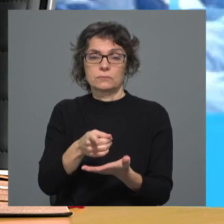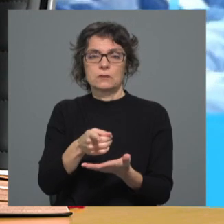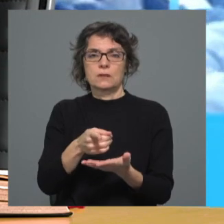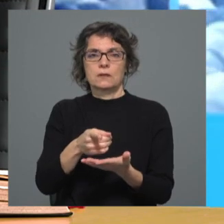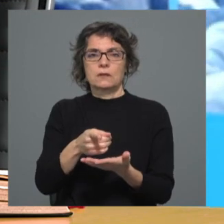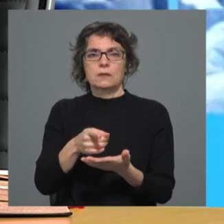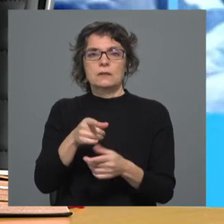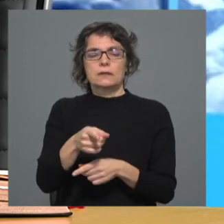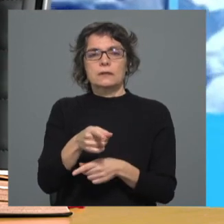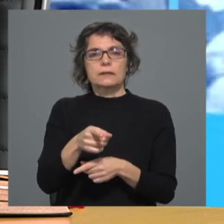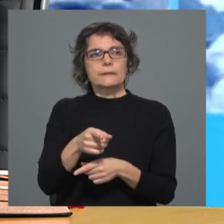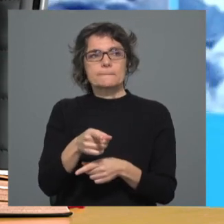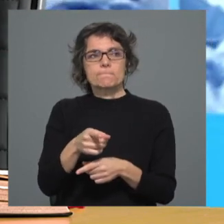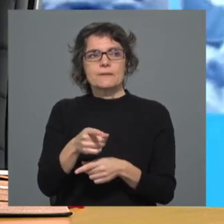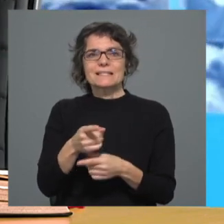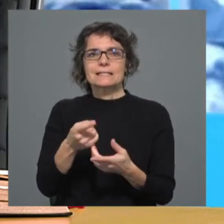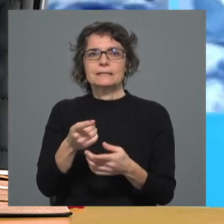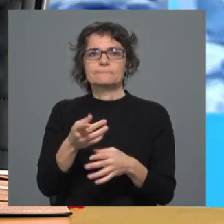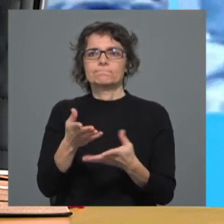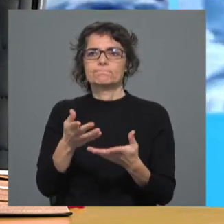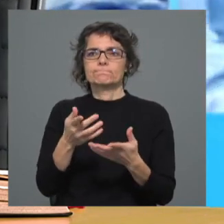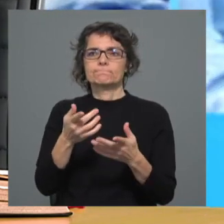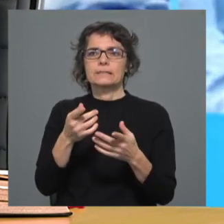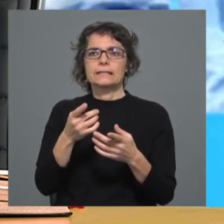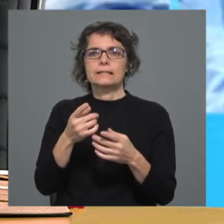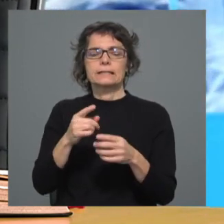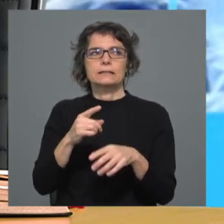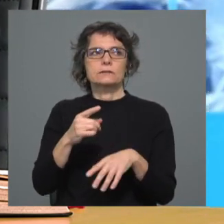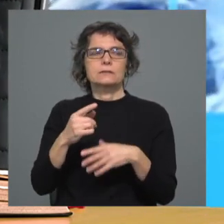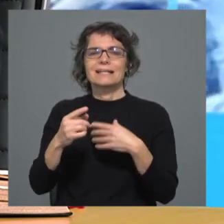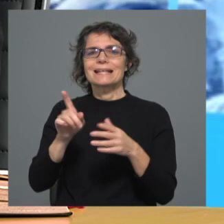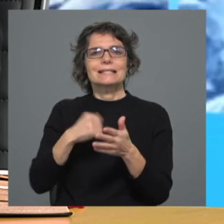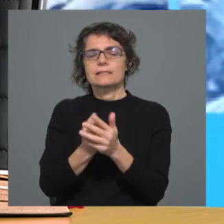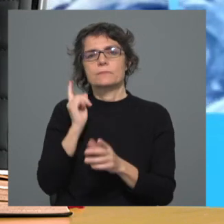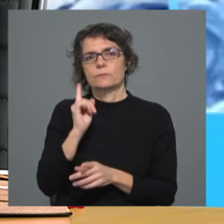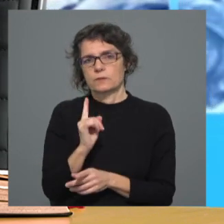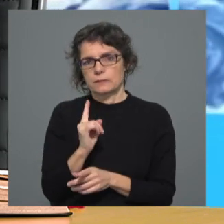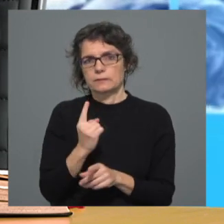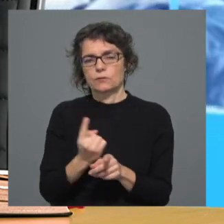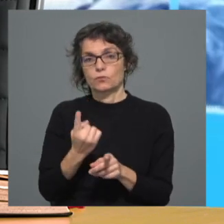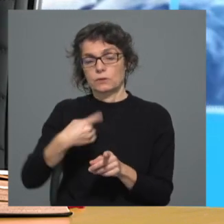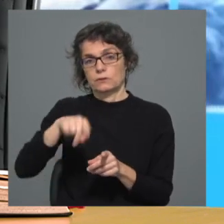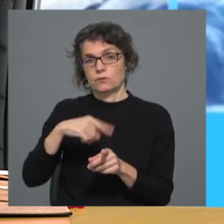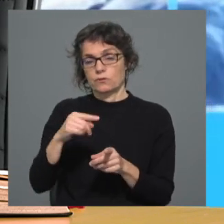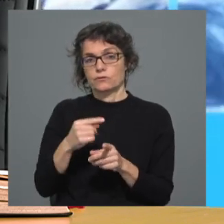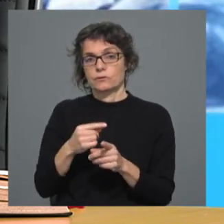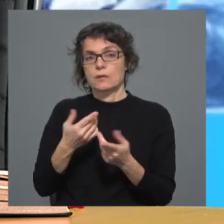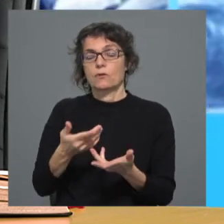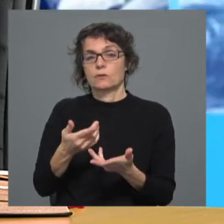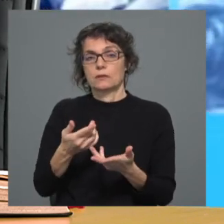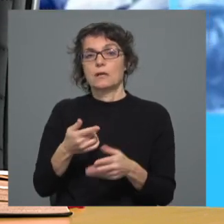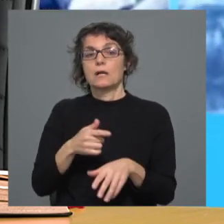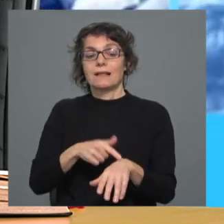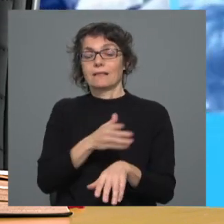diríamos, necessária em todo o tempo. Como é que a justificamos aqui? De acordo com o que sabemos, em